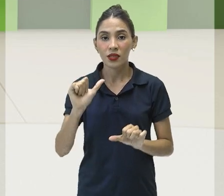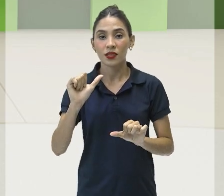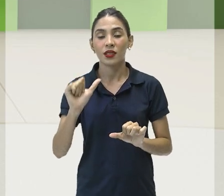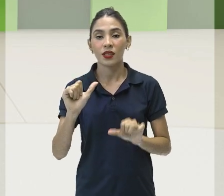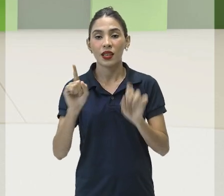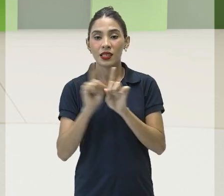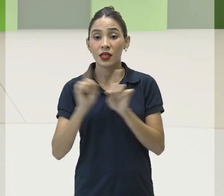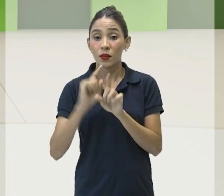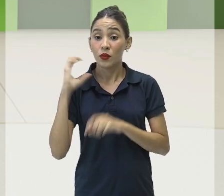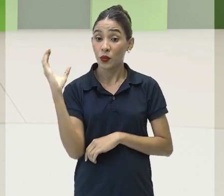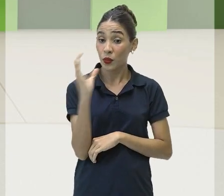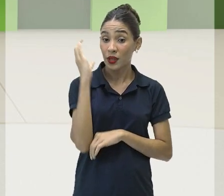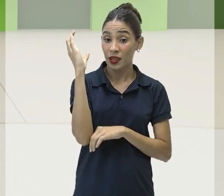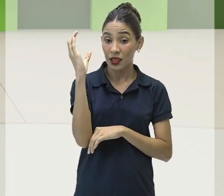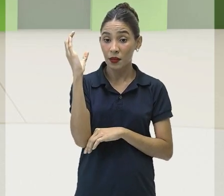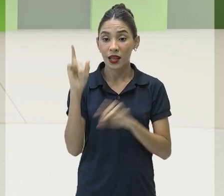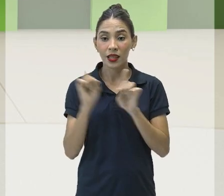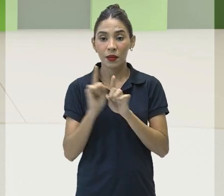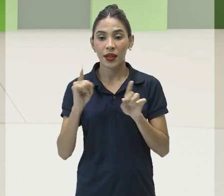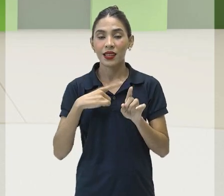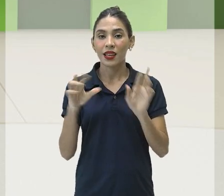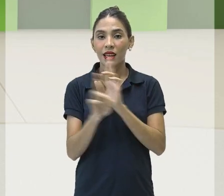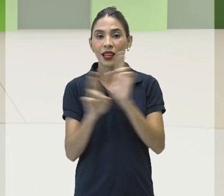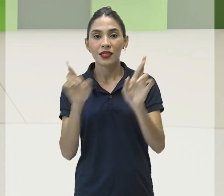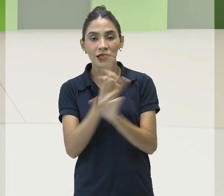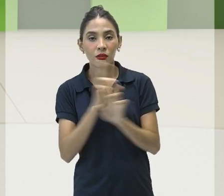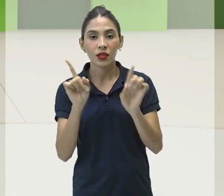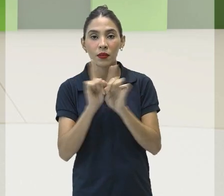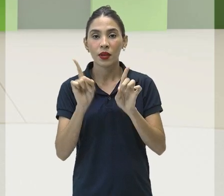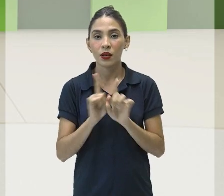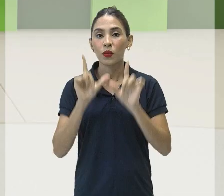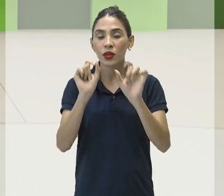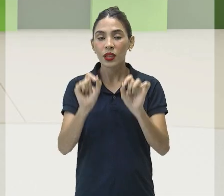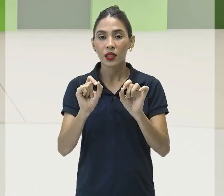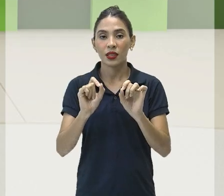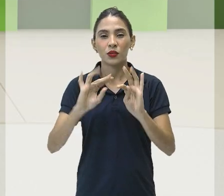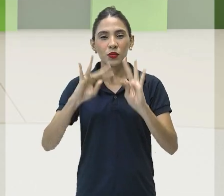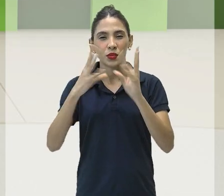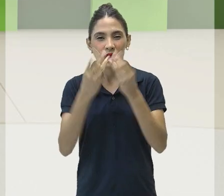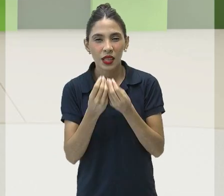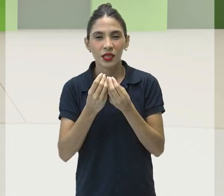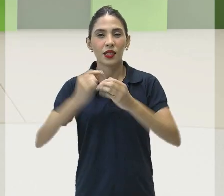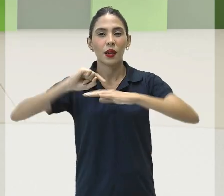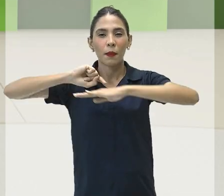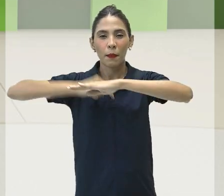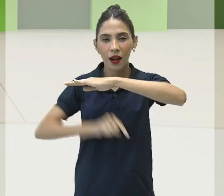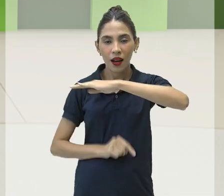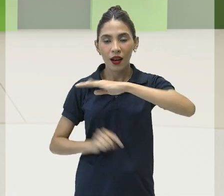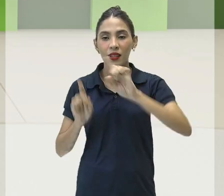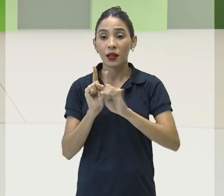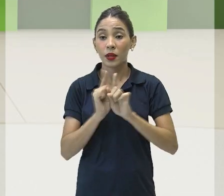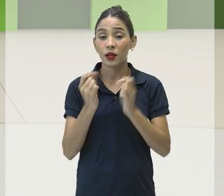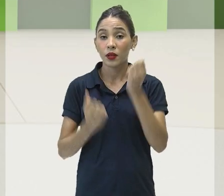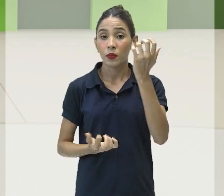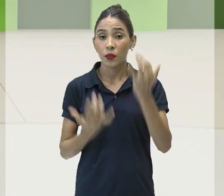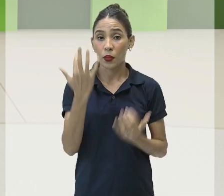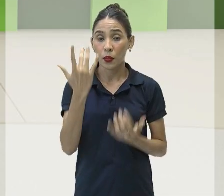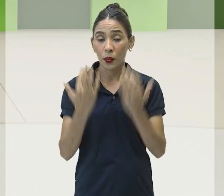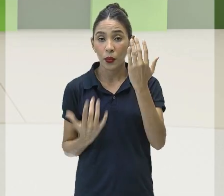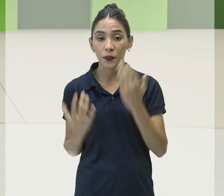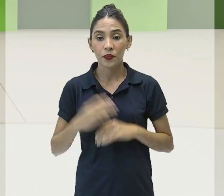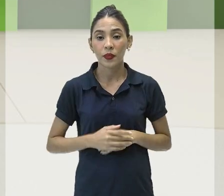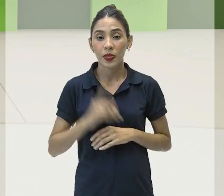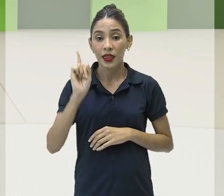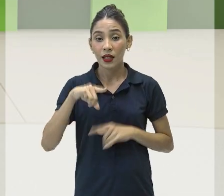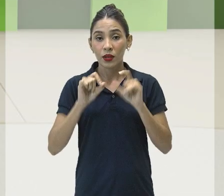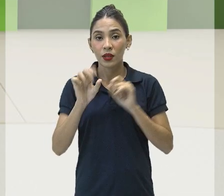ó, né, mudança climática, que está relacionado também com esses combustíveis fósseis, né, com a queima dos combustíveis fósseis, que